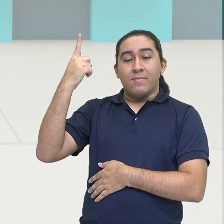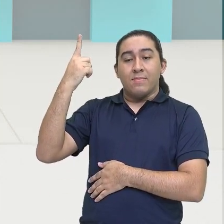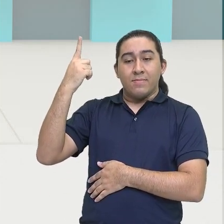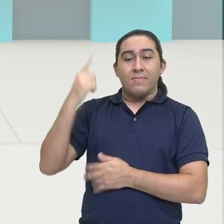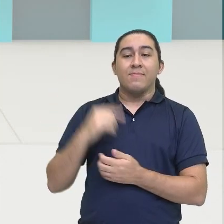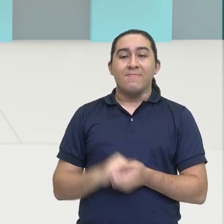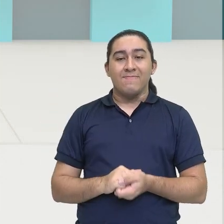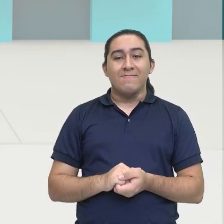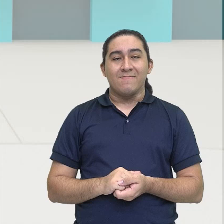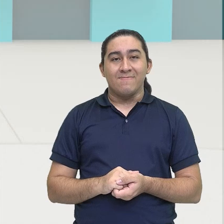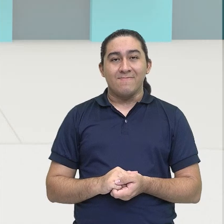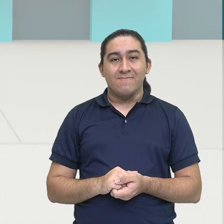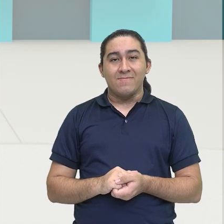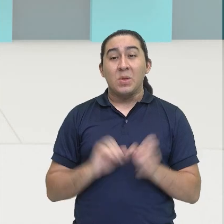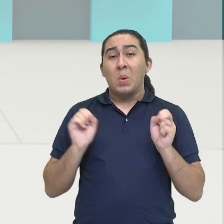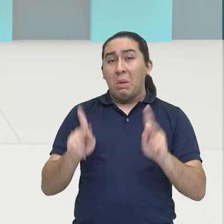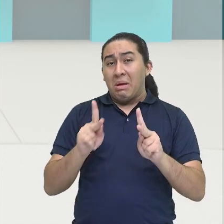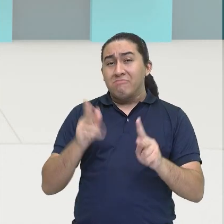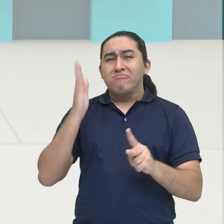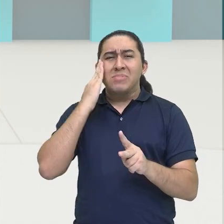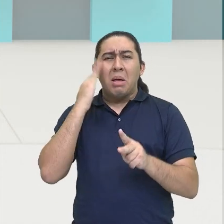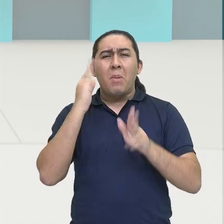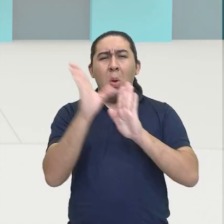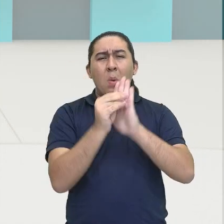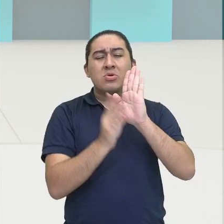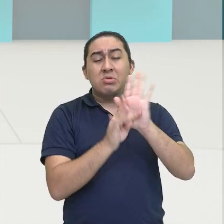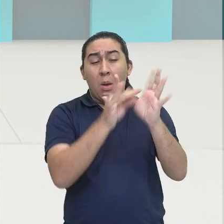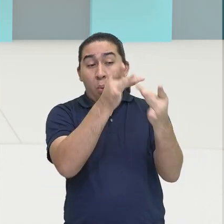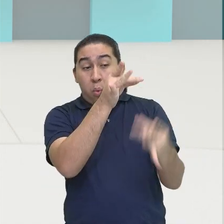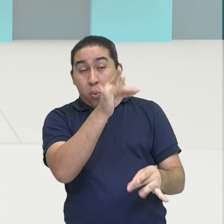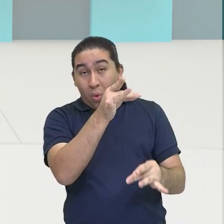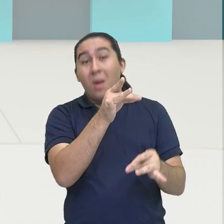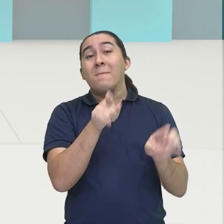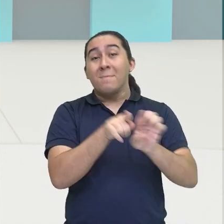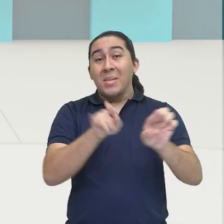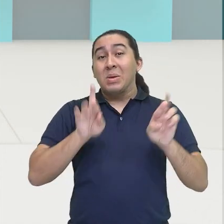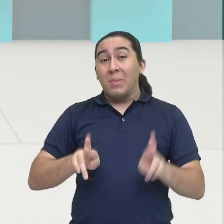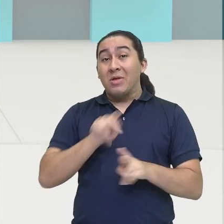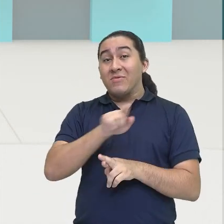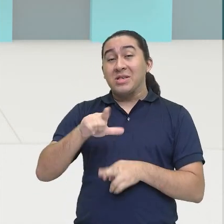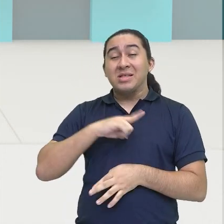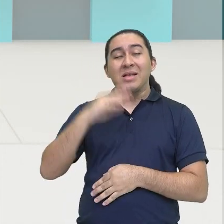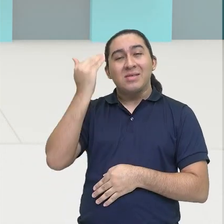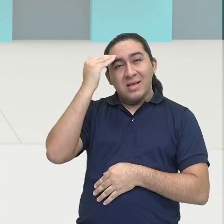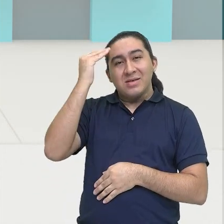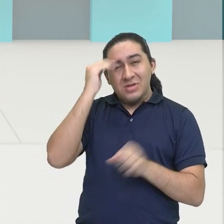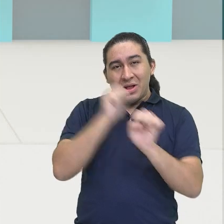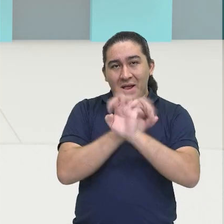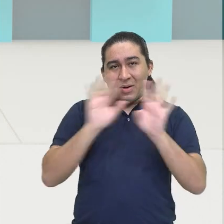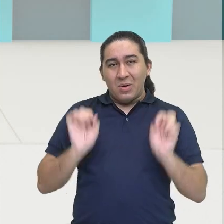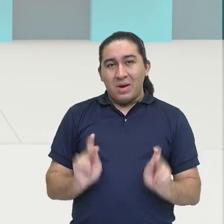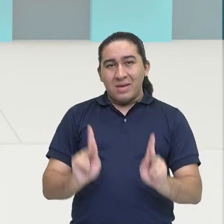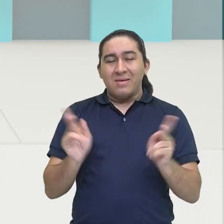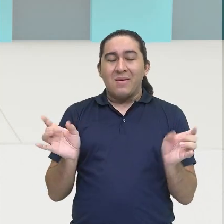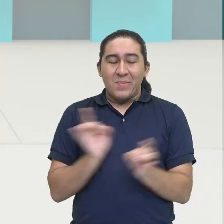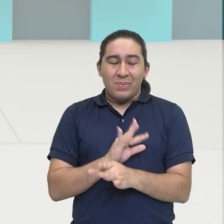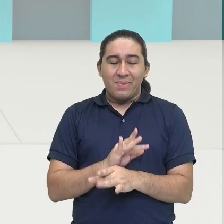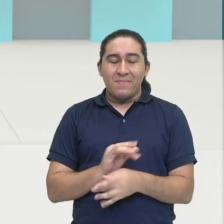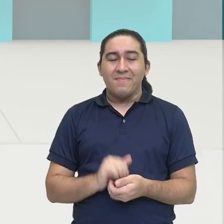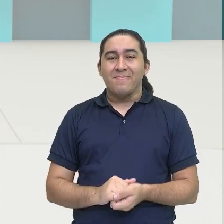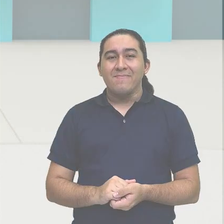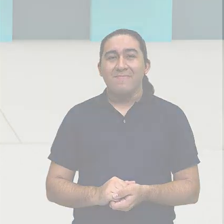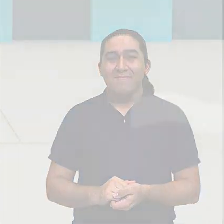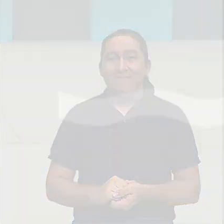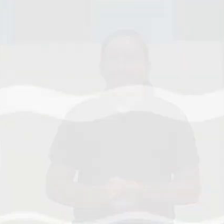exposição e injunção. Sei que foi muito conteúdo para vocês aí, mas eu espero que vocês tenham compreendido. E eu fico por aqui.